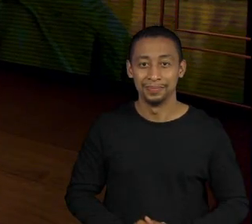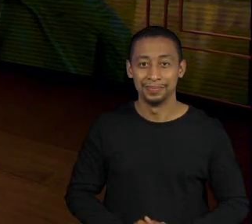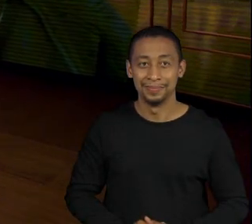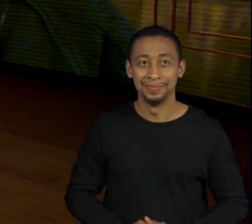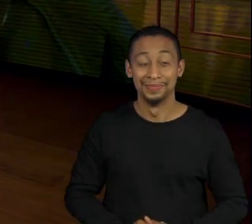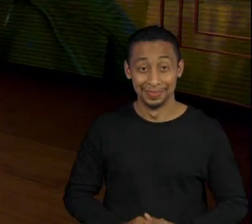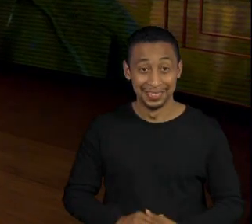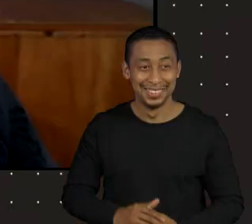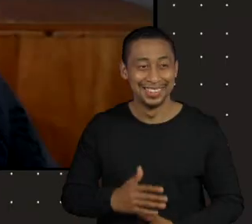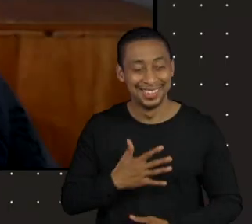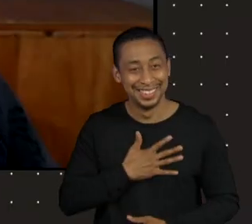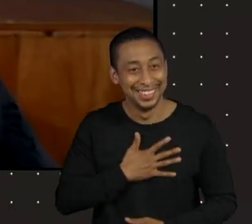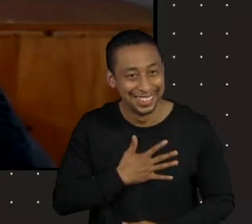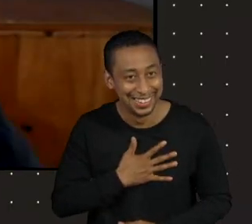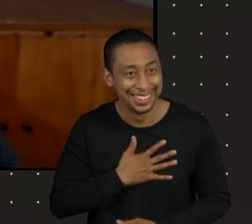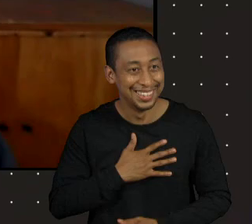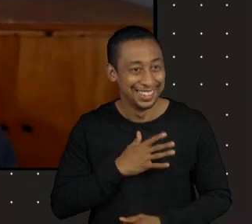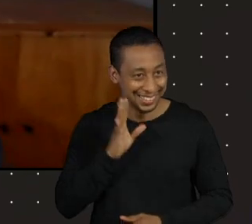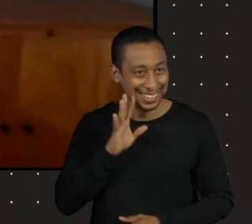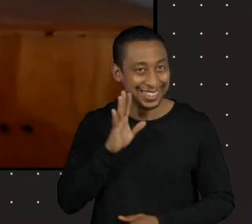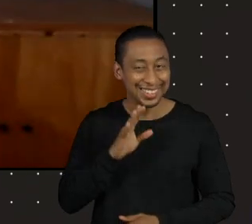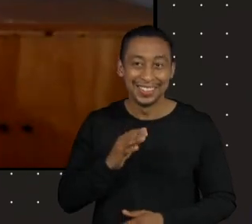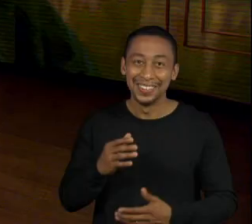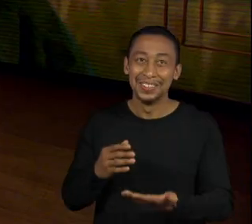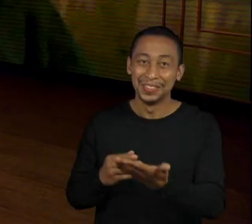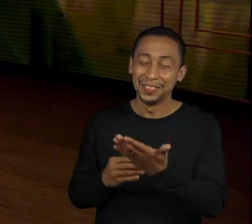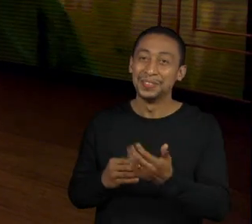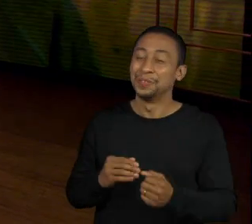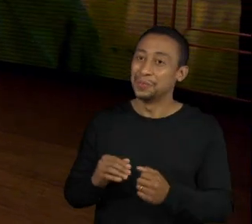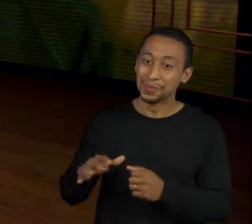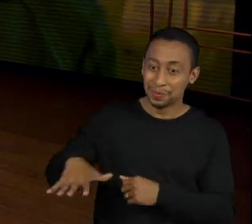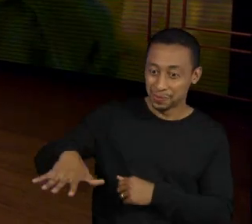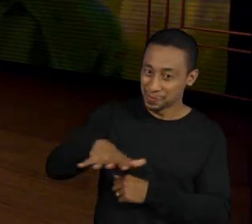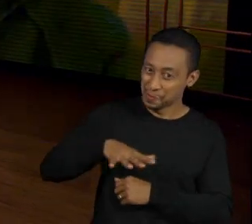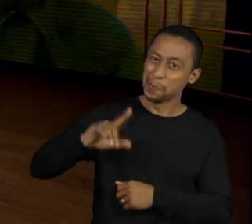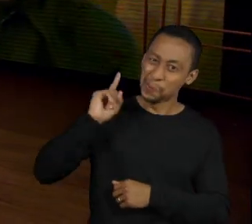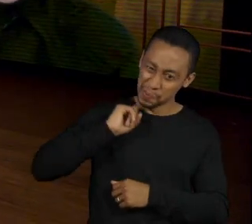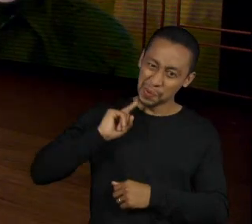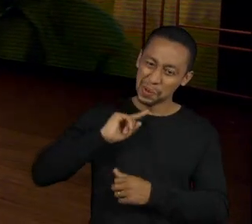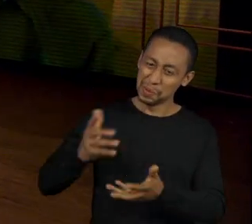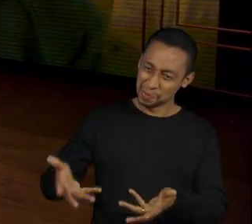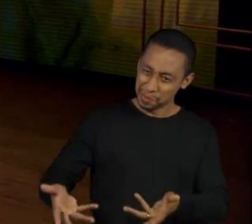Viva Minas! Os mineiros dominando o mundo. Ah, que maravilha!